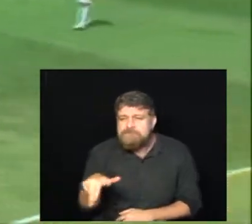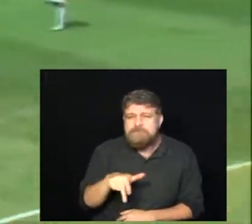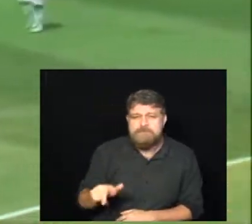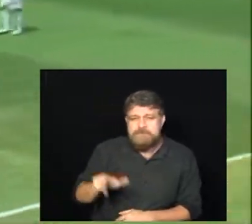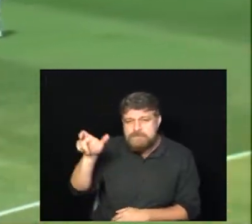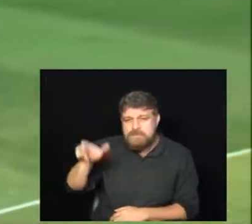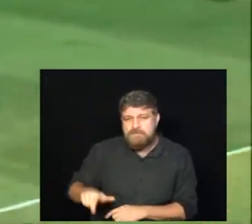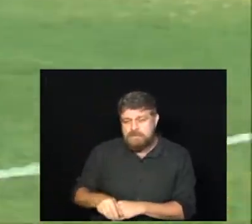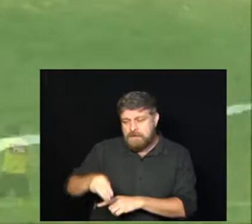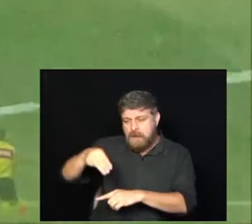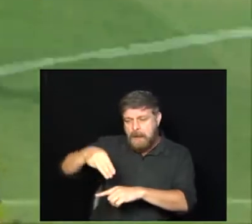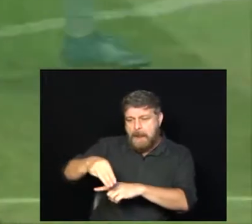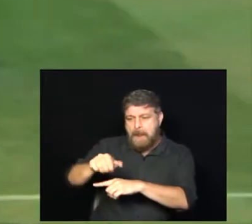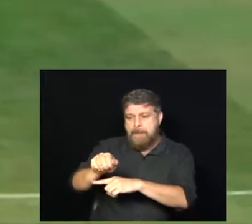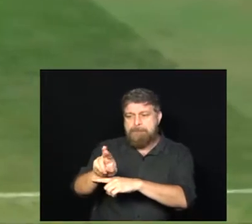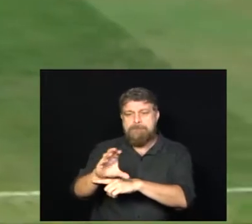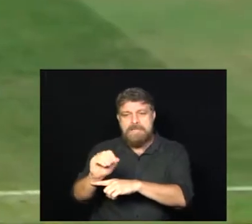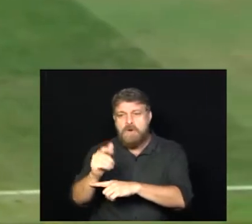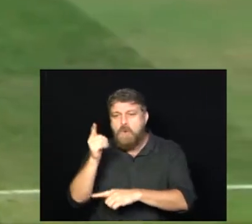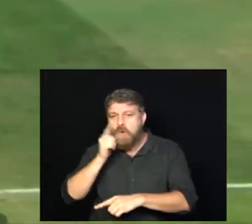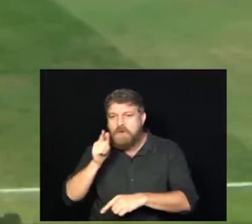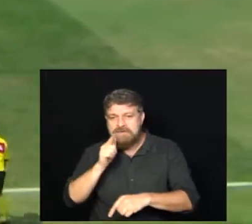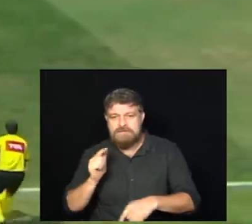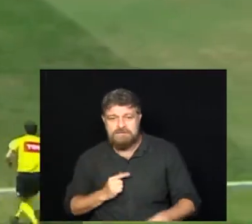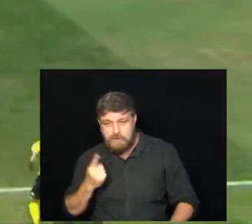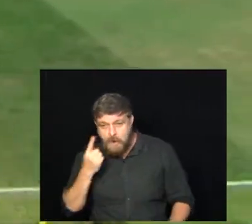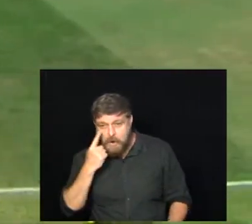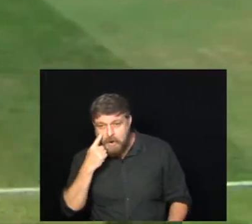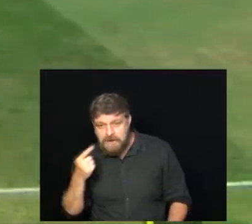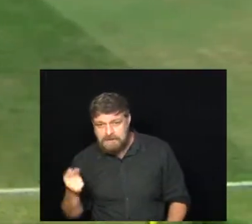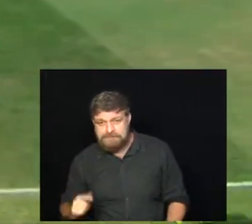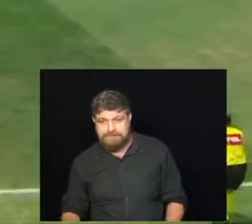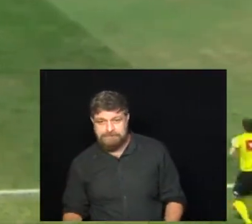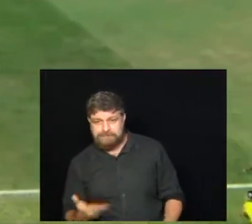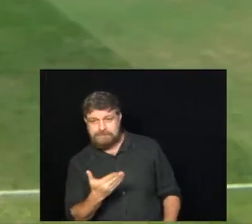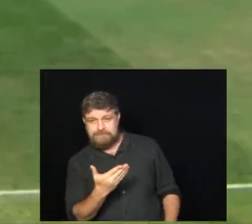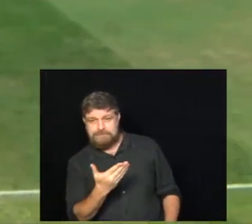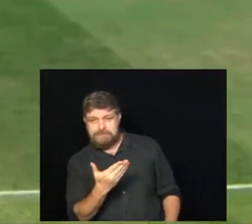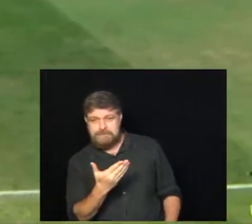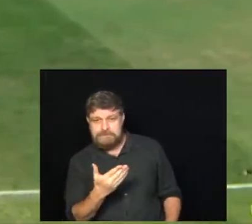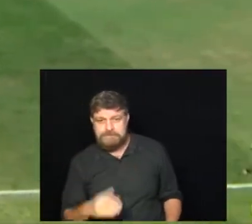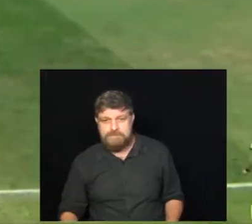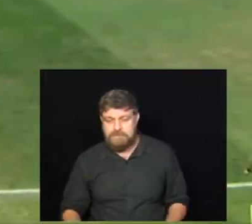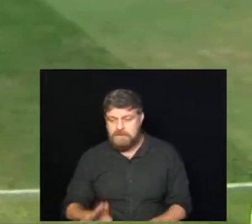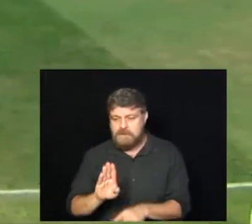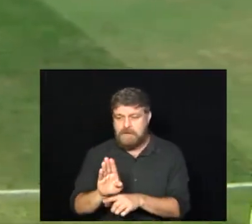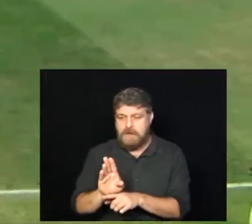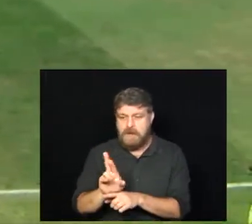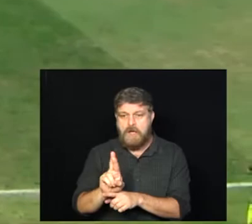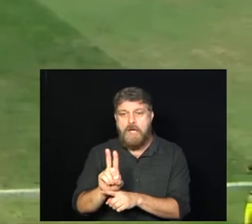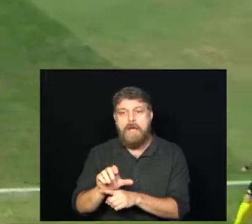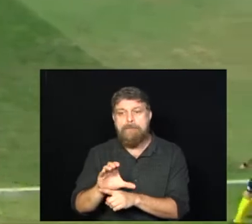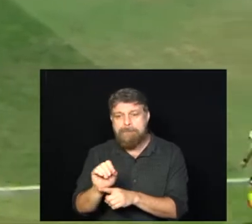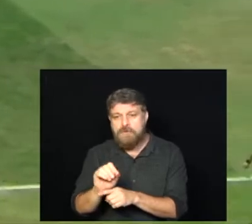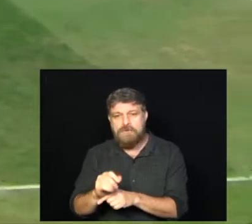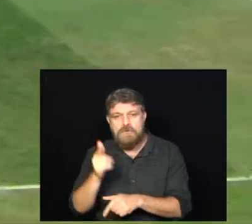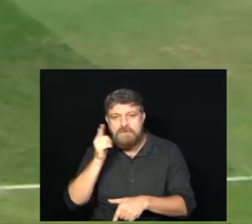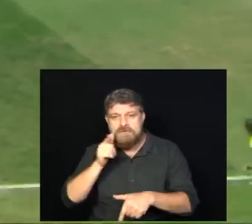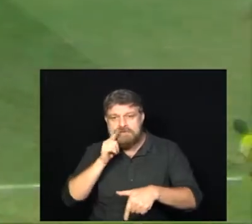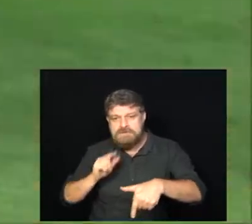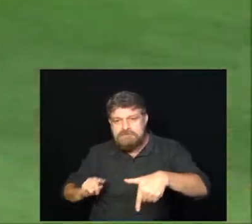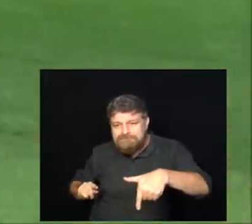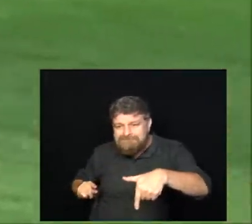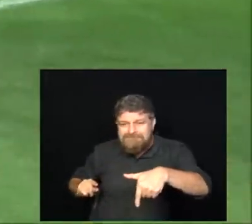direita, Marco Antônio finalizou. A bola sobrou na área, na medida, para Bruno José acertar um